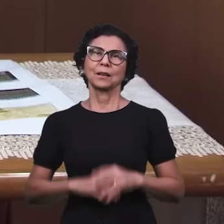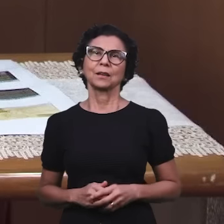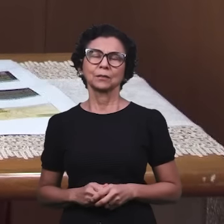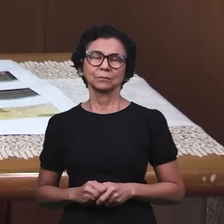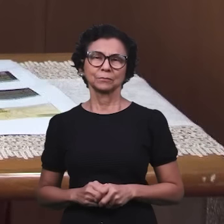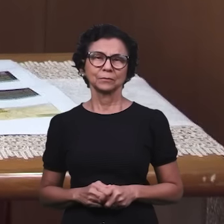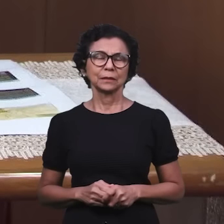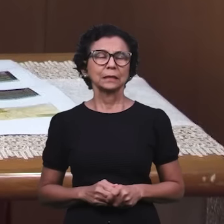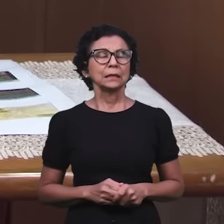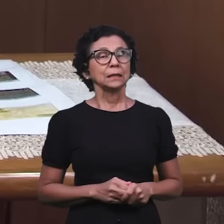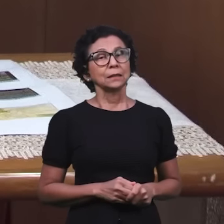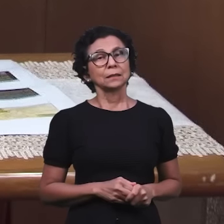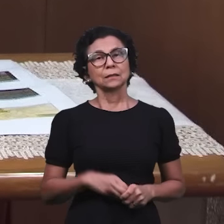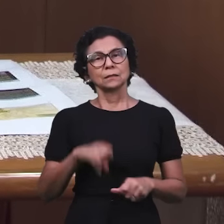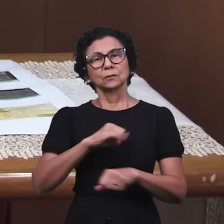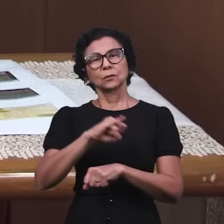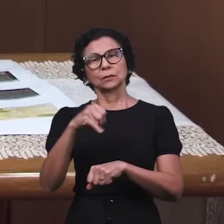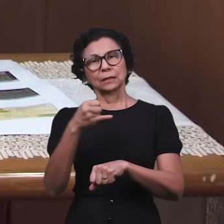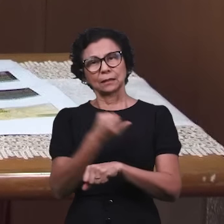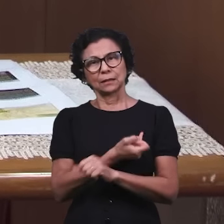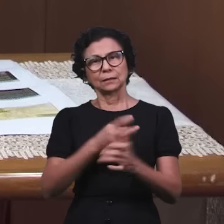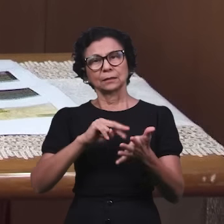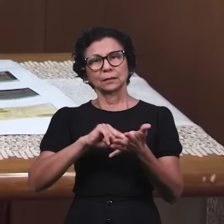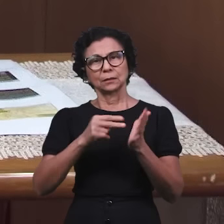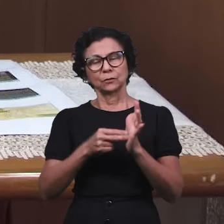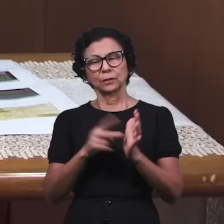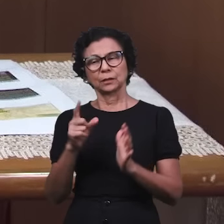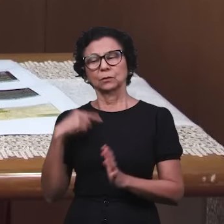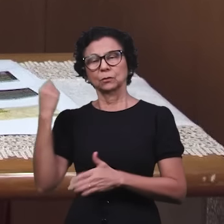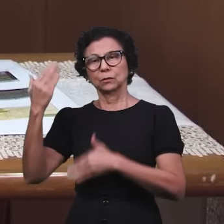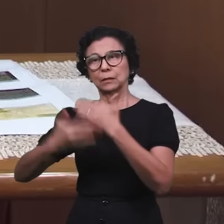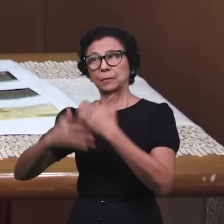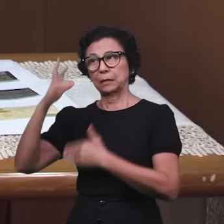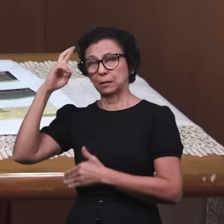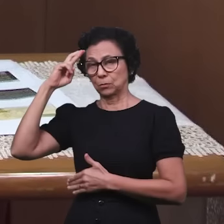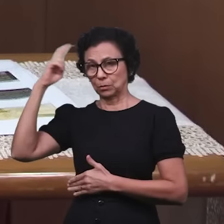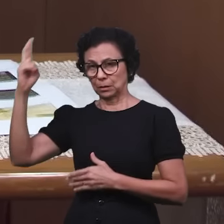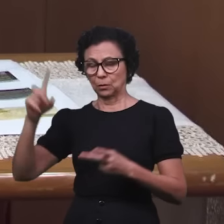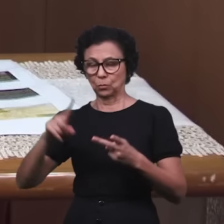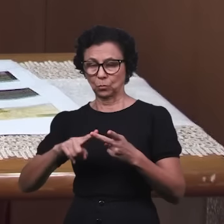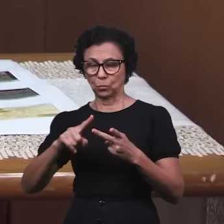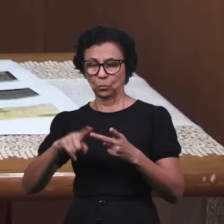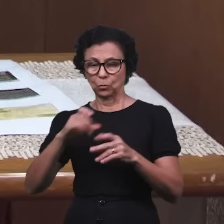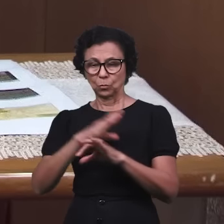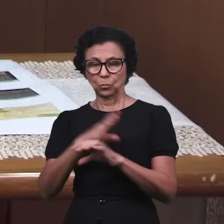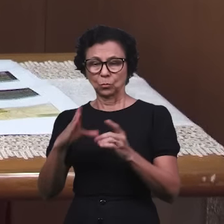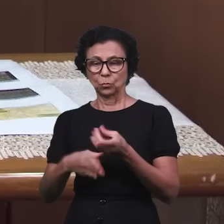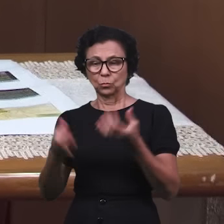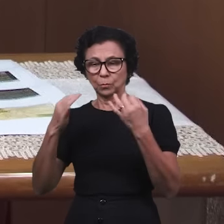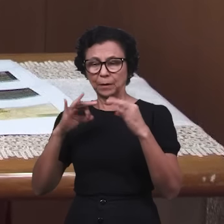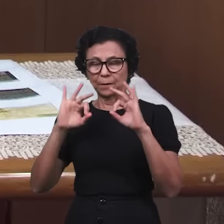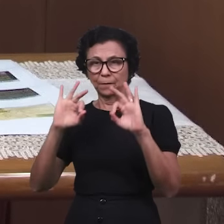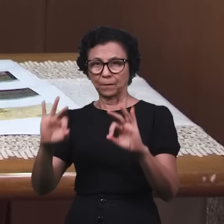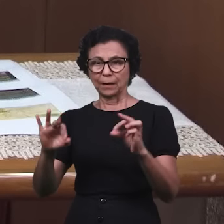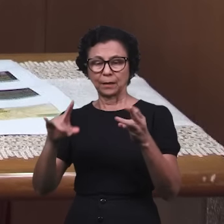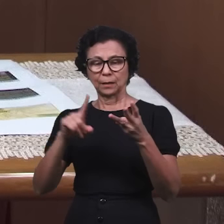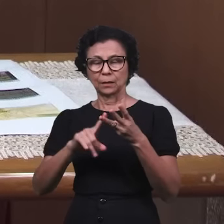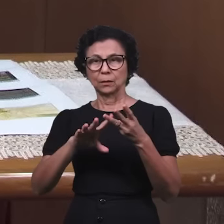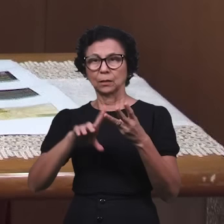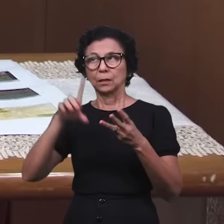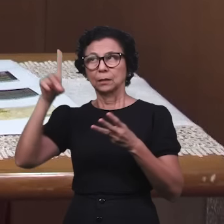na presença do Senhor, todos elevando um culto perfeito a Deus como Davi estabeleceu, Deus presente